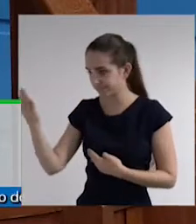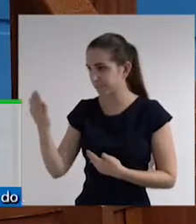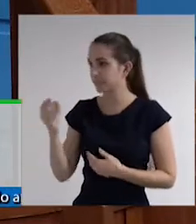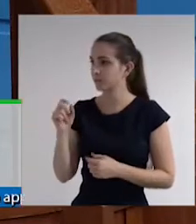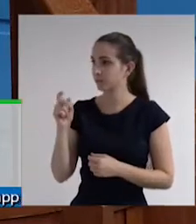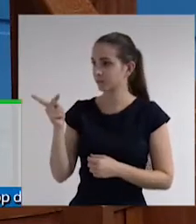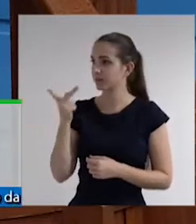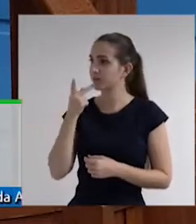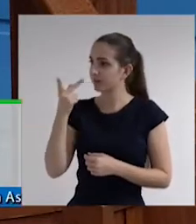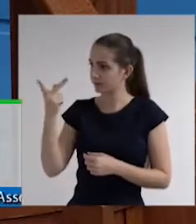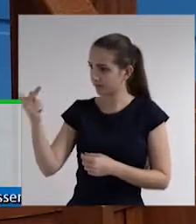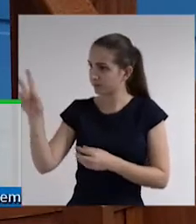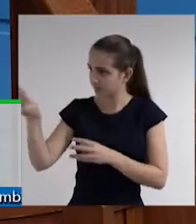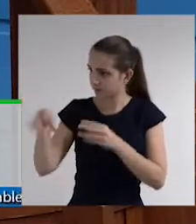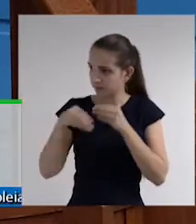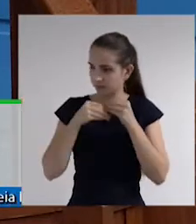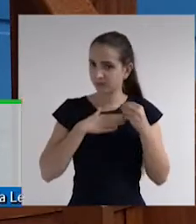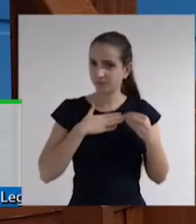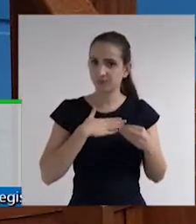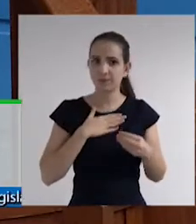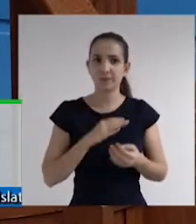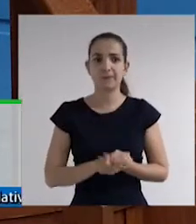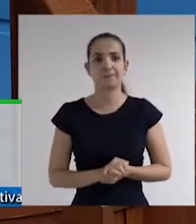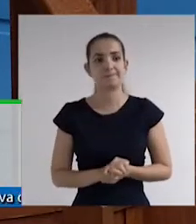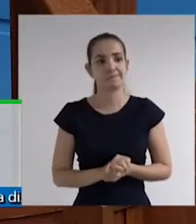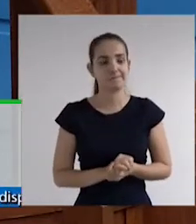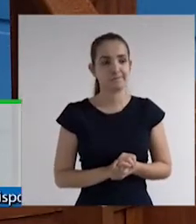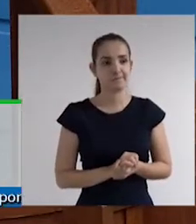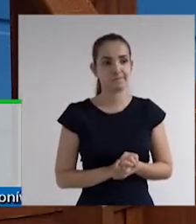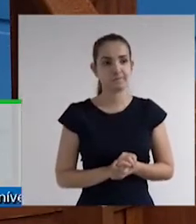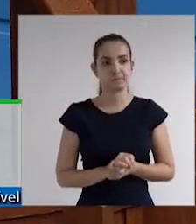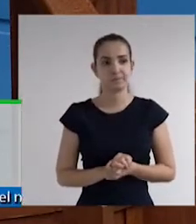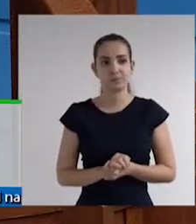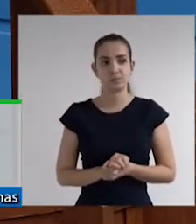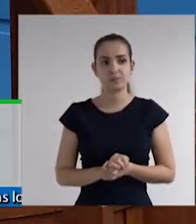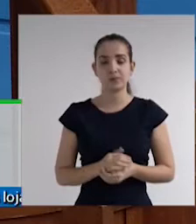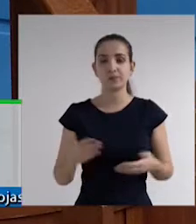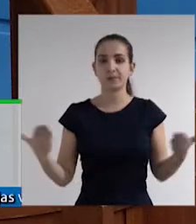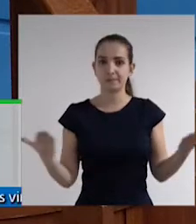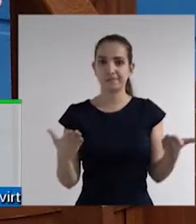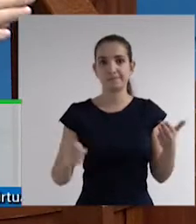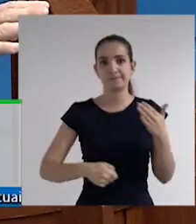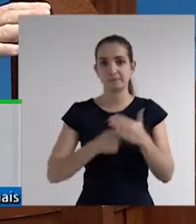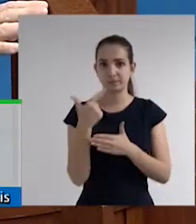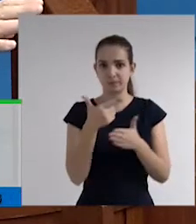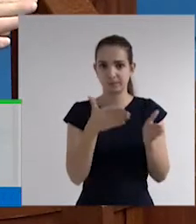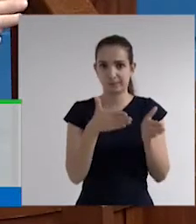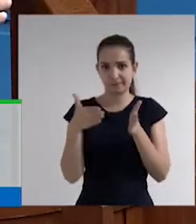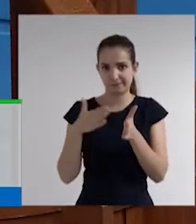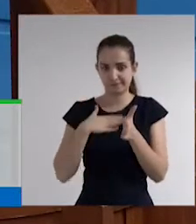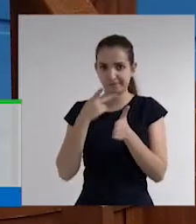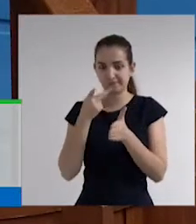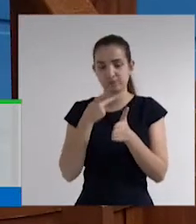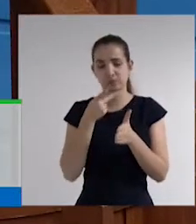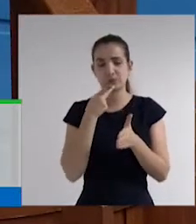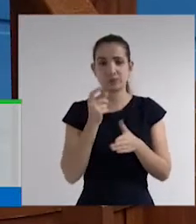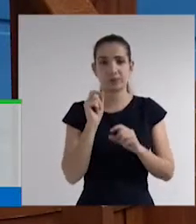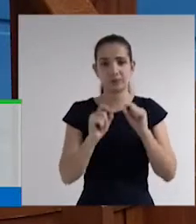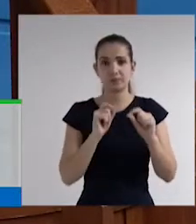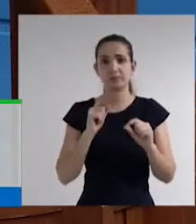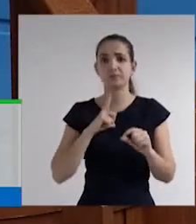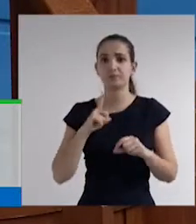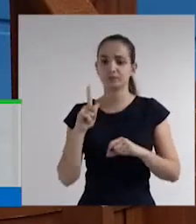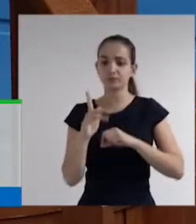Eu queria entrar na segunda parte do pronunciamento. Primeiro, dizer que, se efetivamente acaba a greve, não